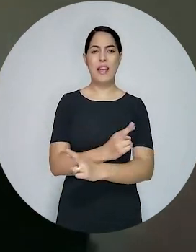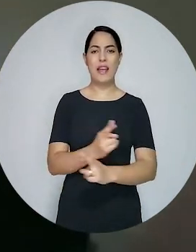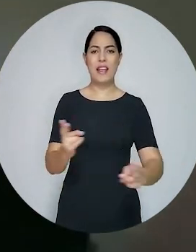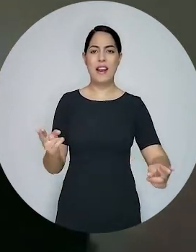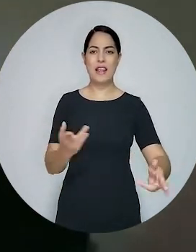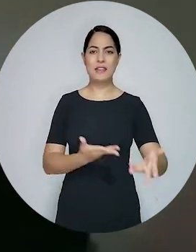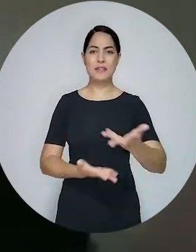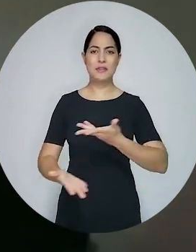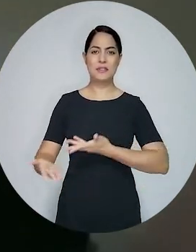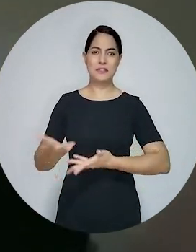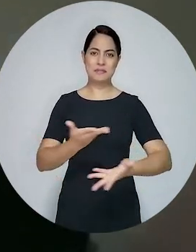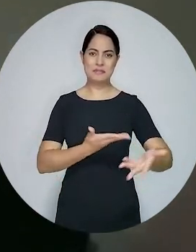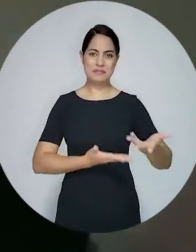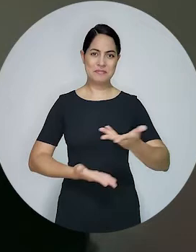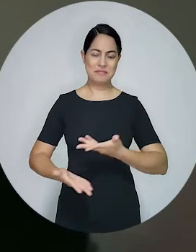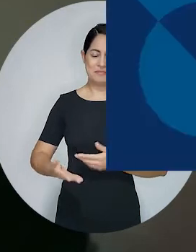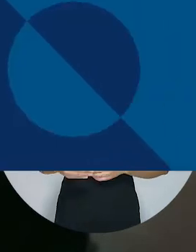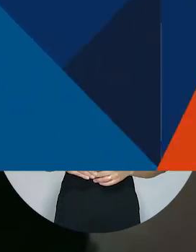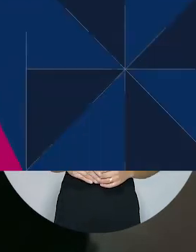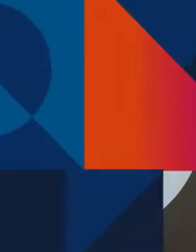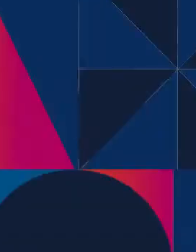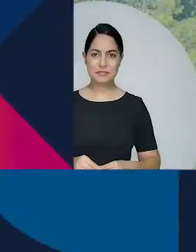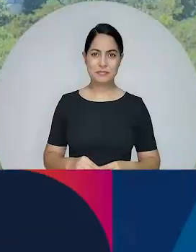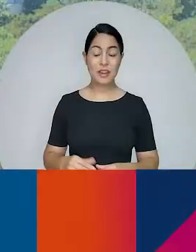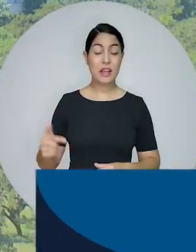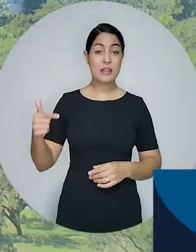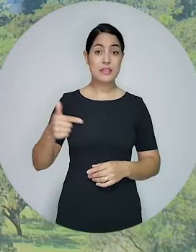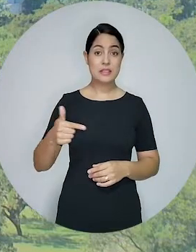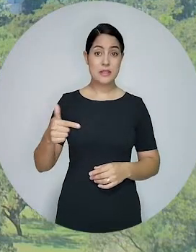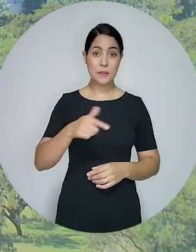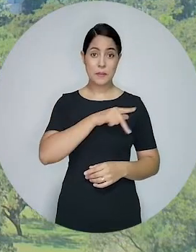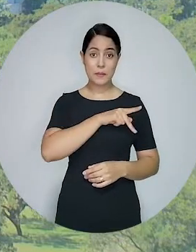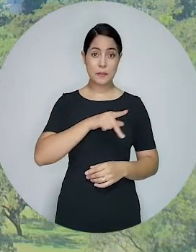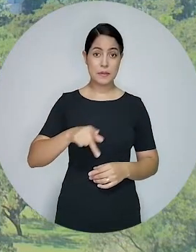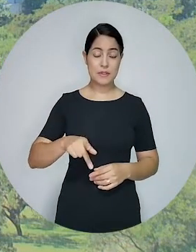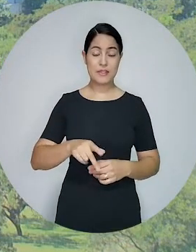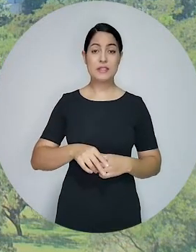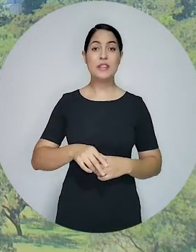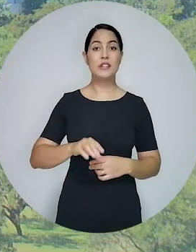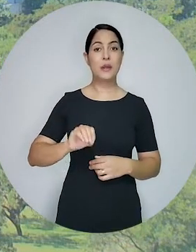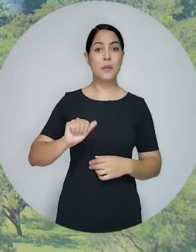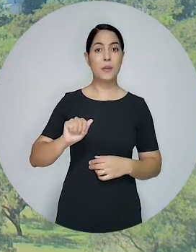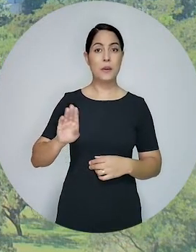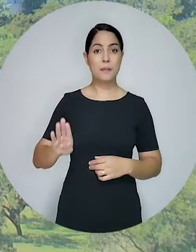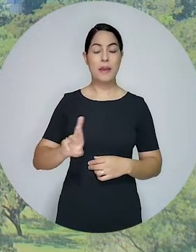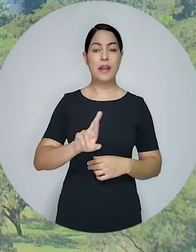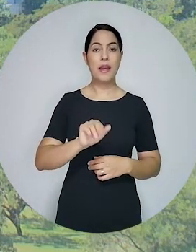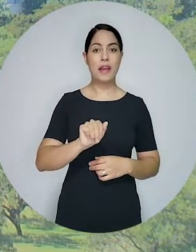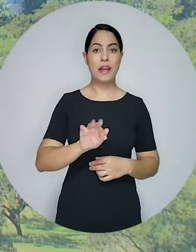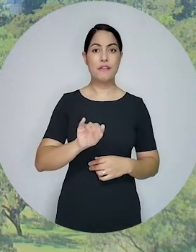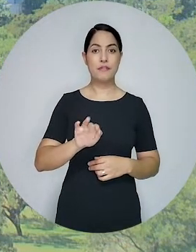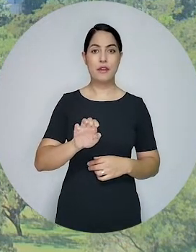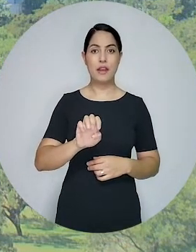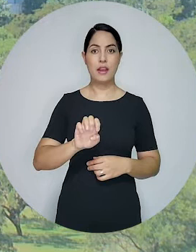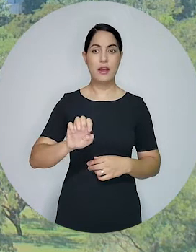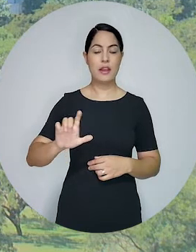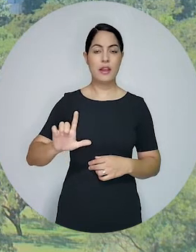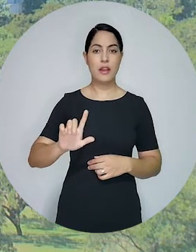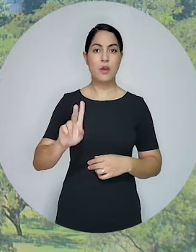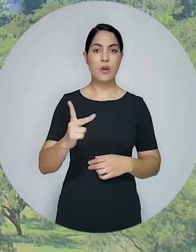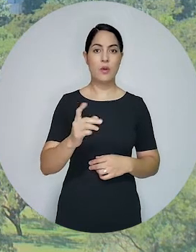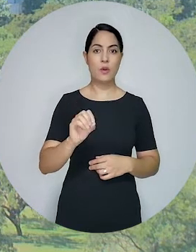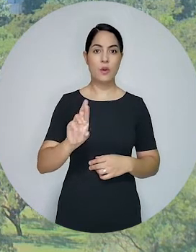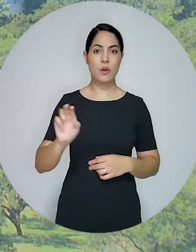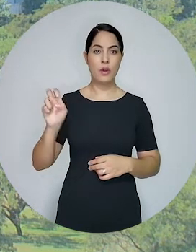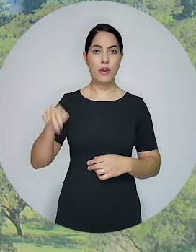das relações entre indivíduos. O vice-presidente da OAB Nacional, Rafael Horne, esteve na Câmara dos